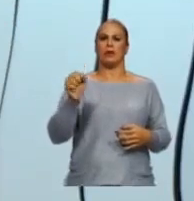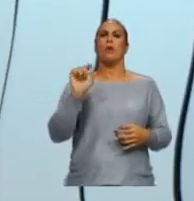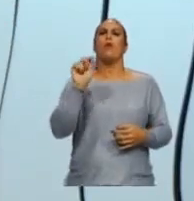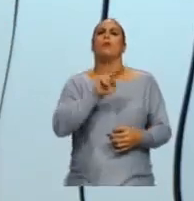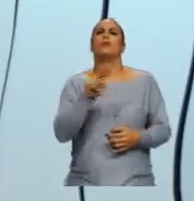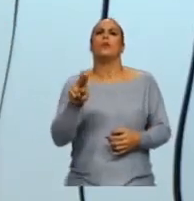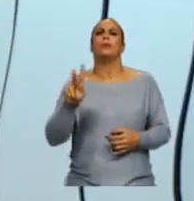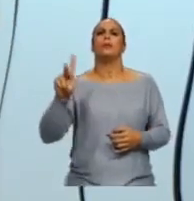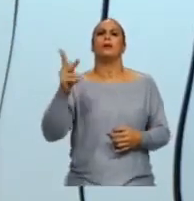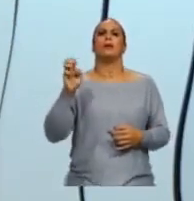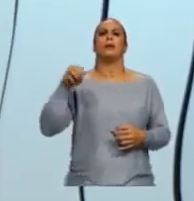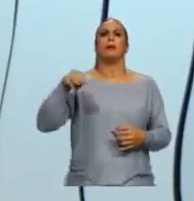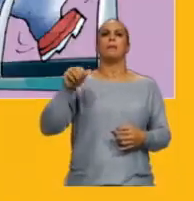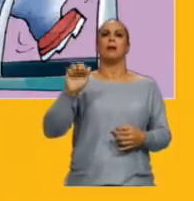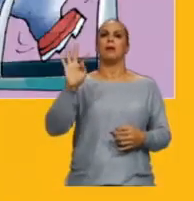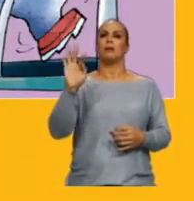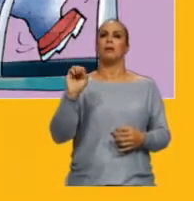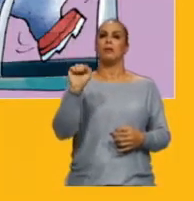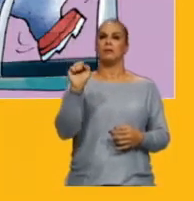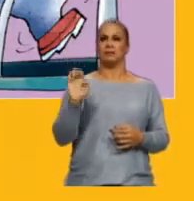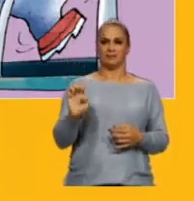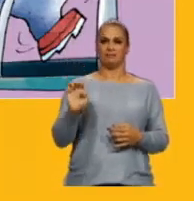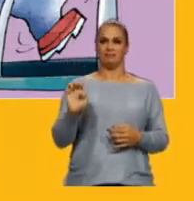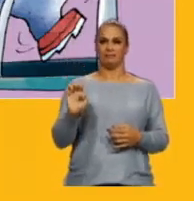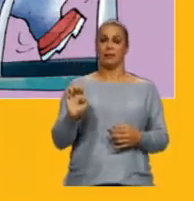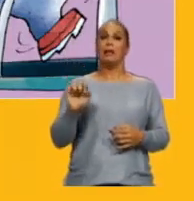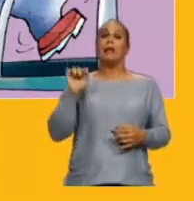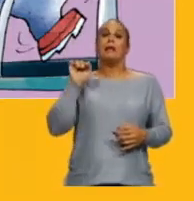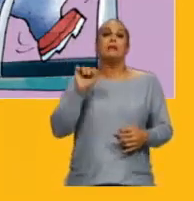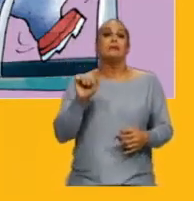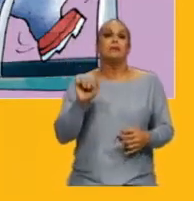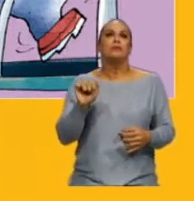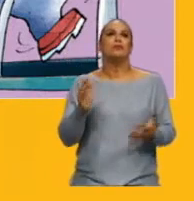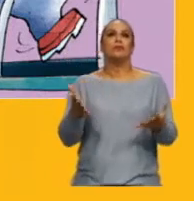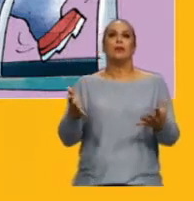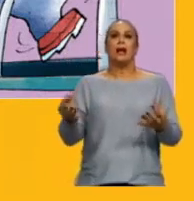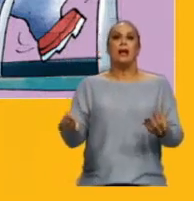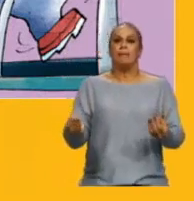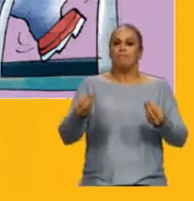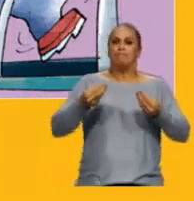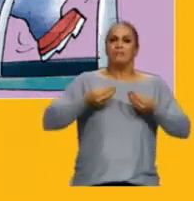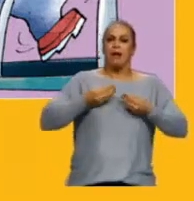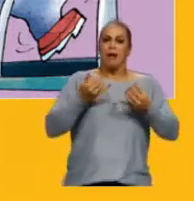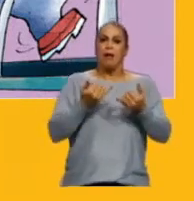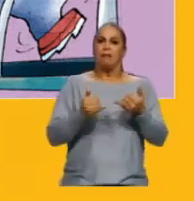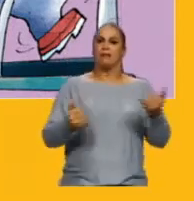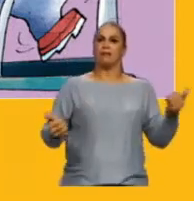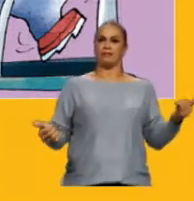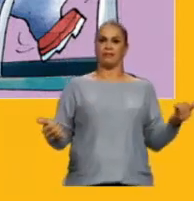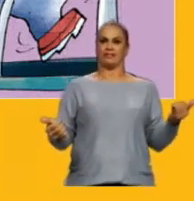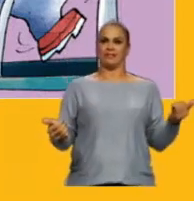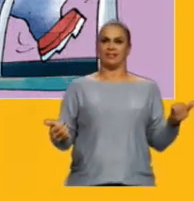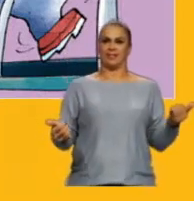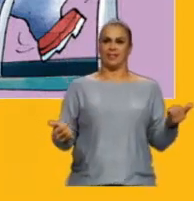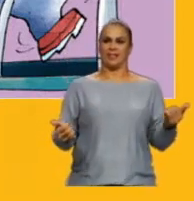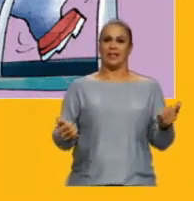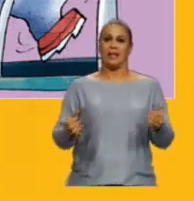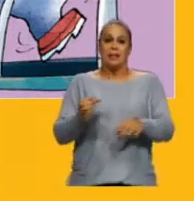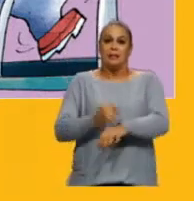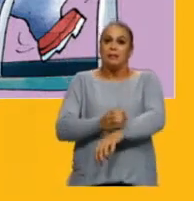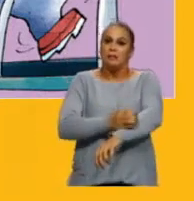ela também nos fornece energia, que eu falei para vocês que nós utilizamos a combustão que